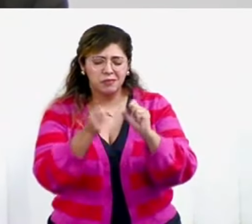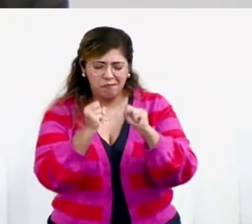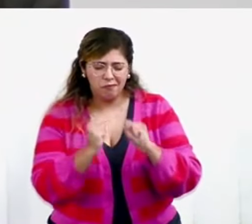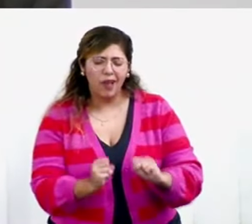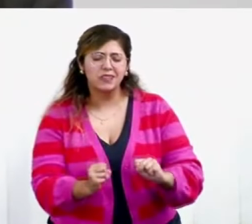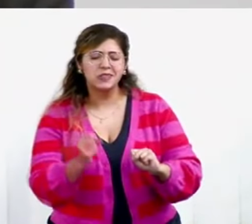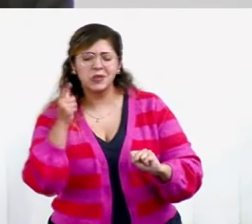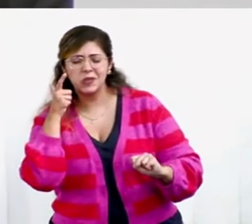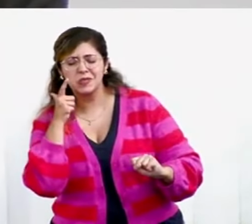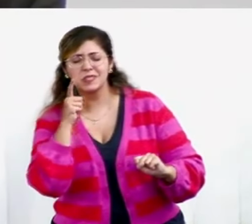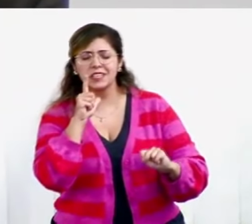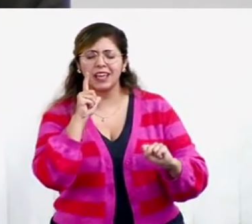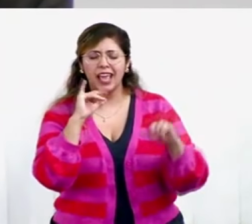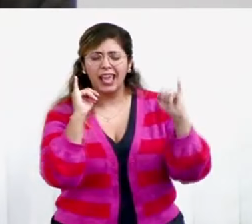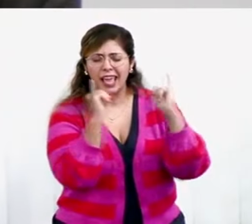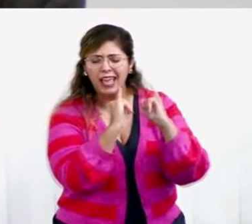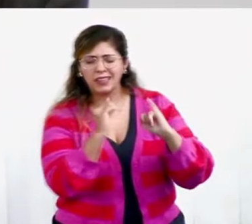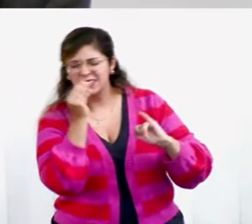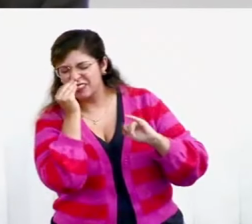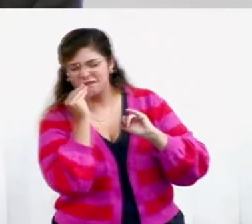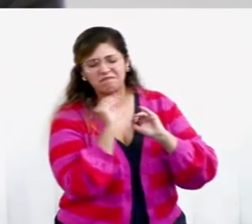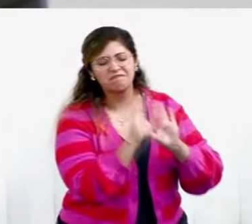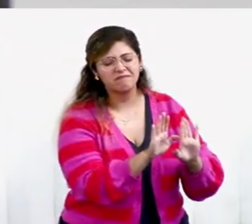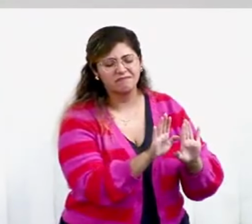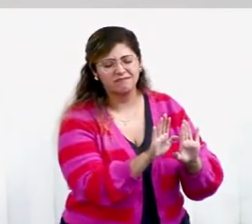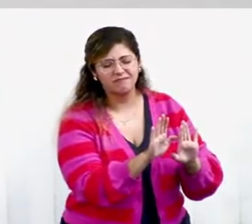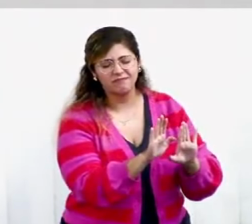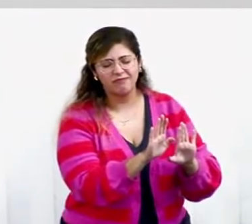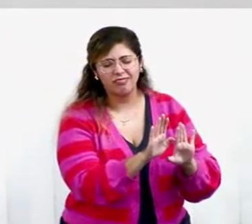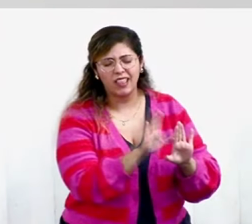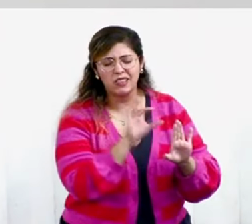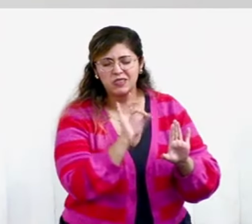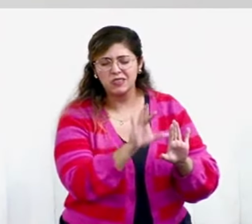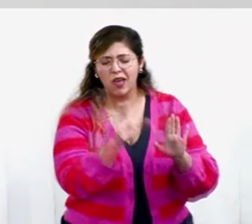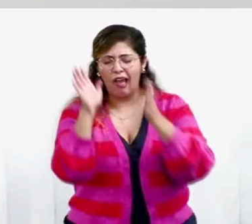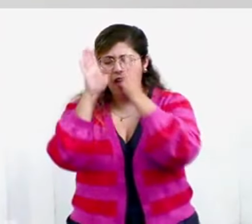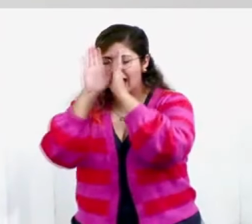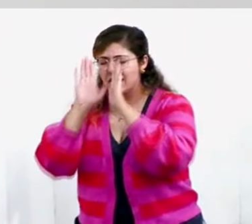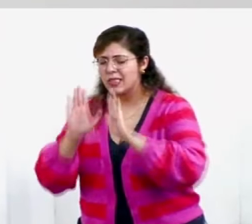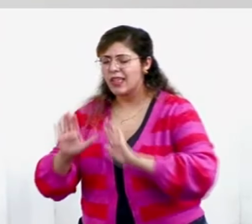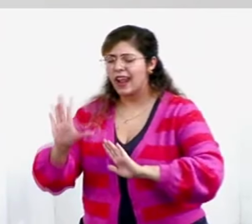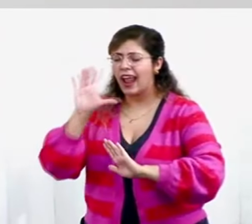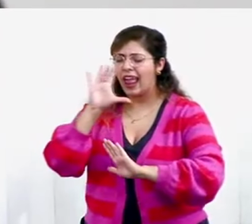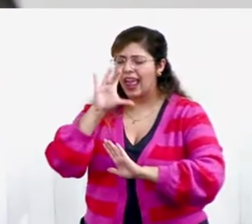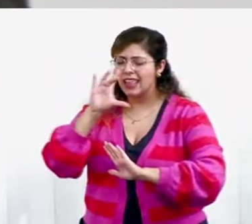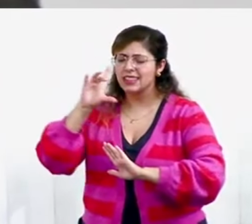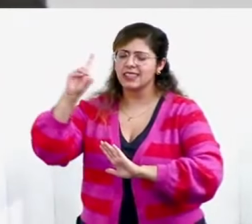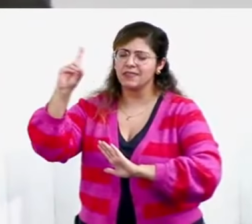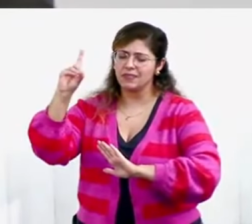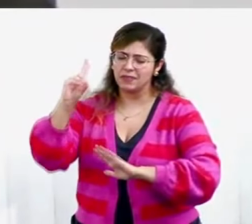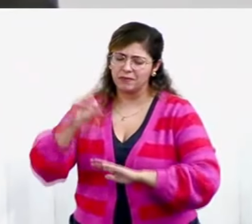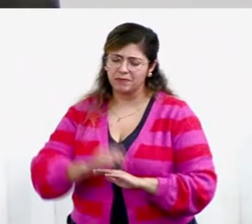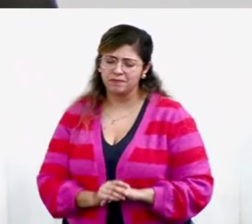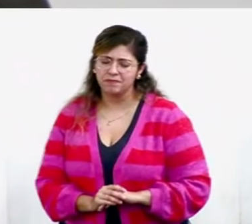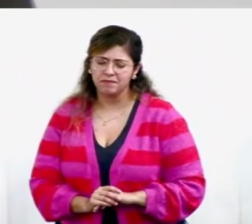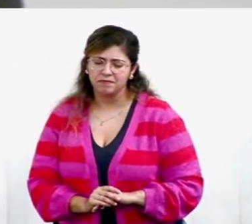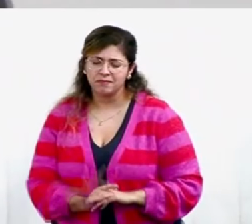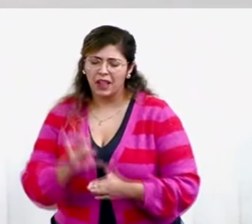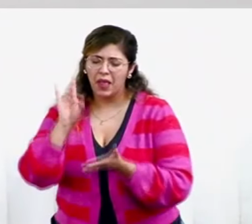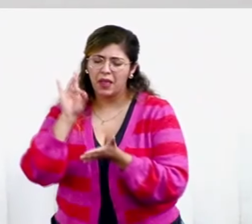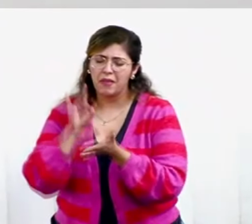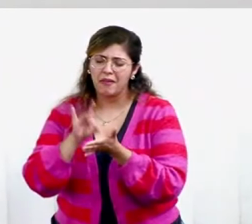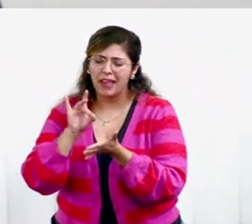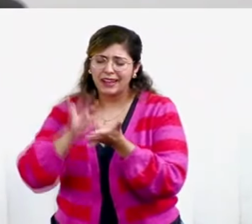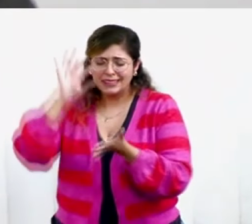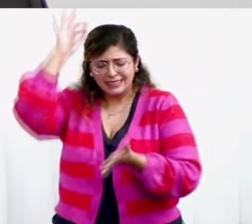nos fará mudar esse hábito por uma verdade, por uma virtude do Teu Santo Espírito.